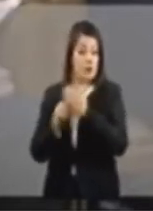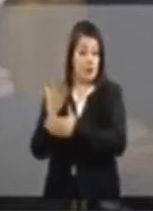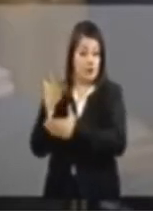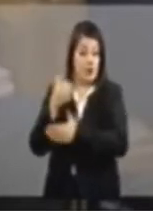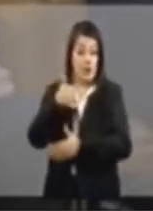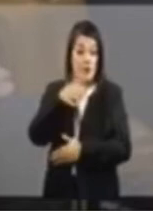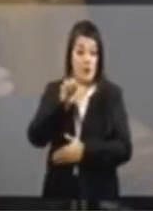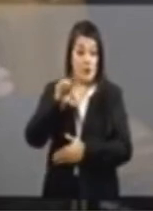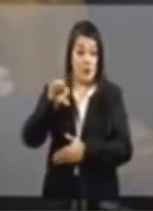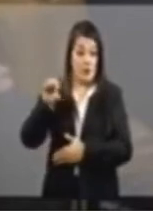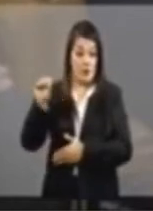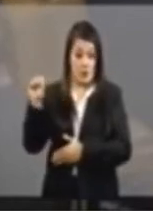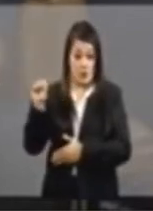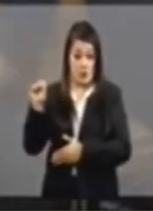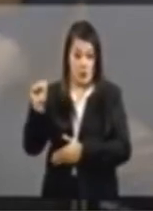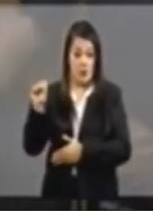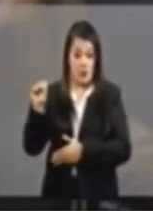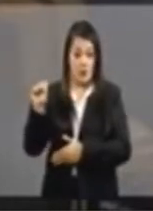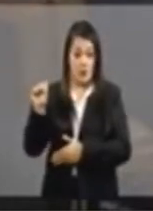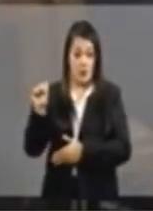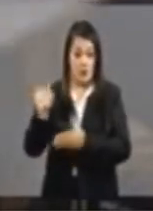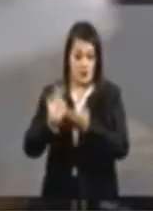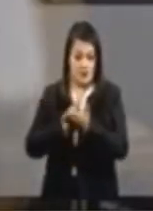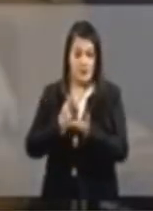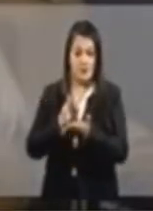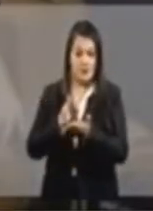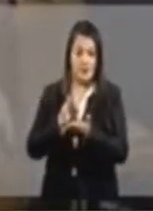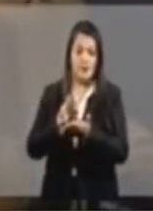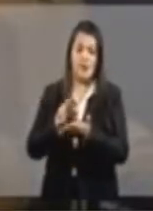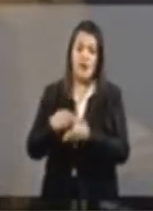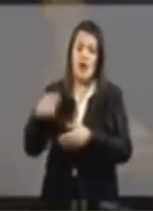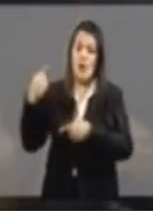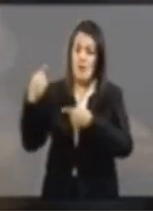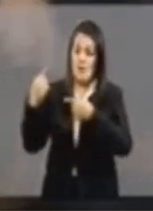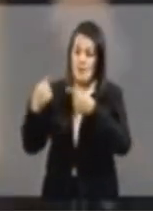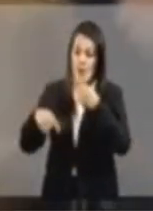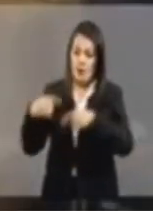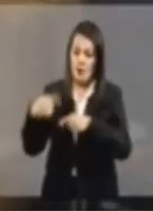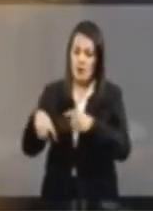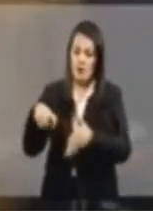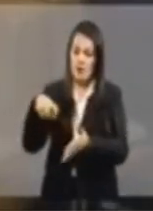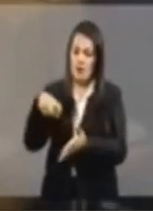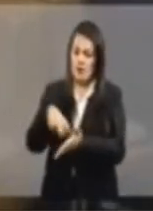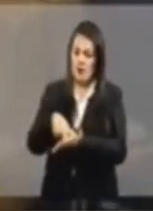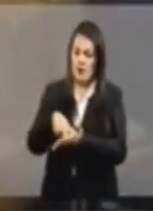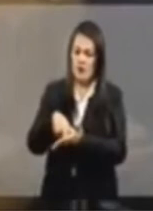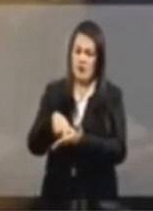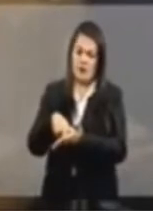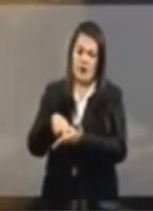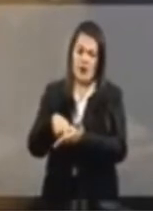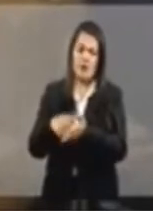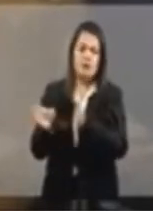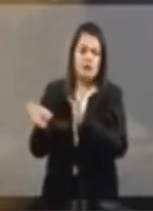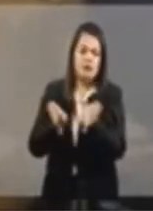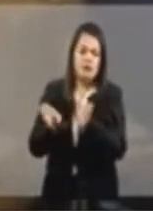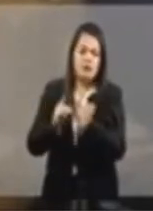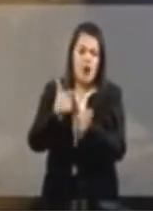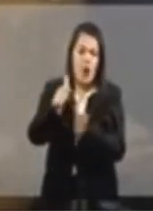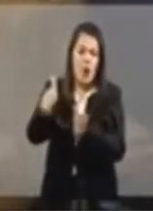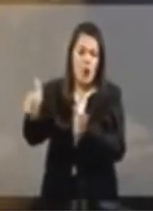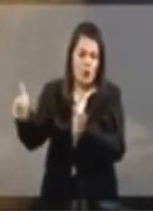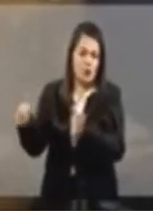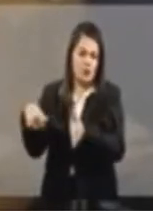88 a política criminal sobre penas alternativas ainda era incipiente com